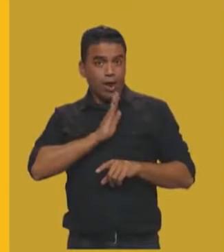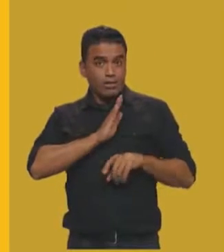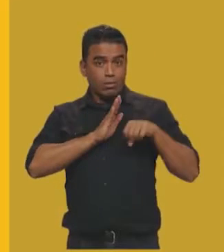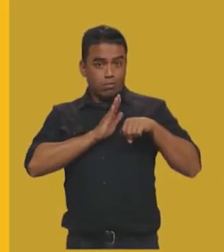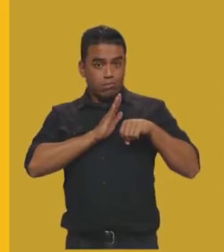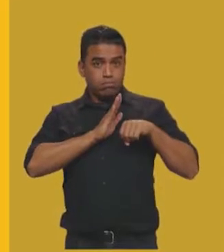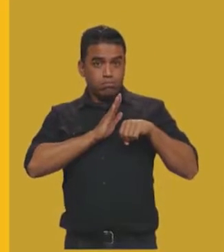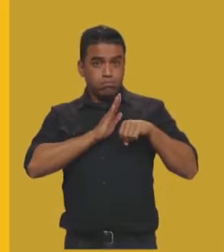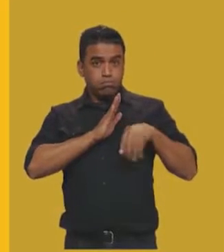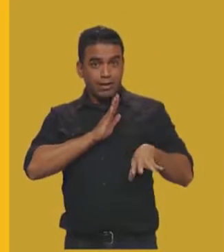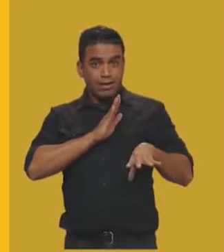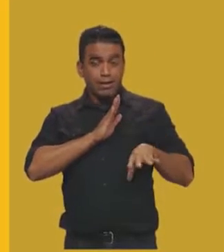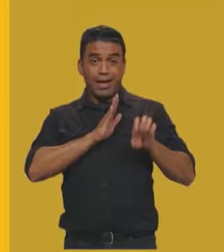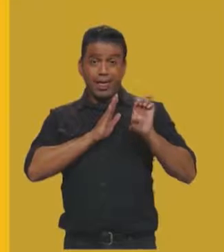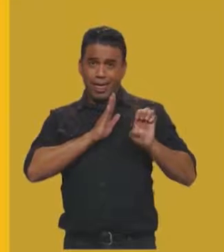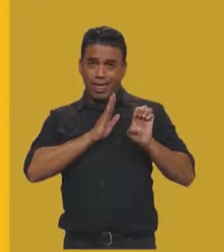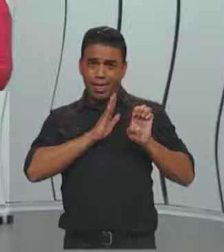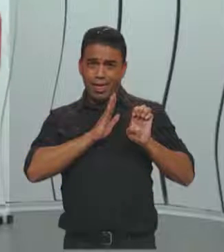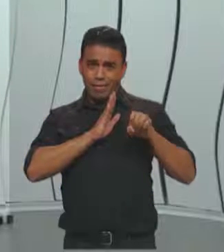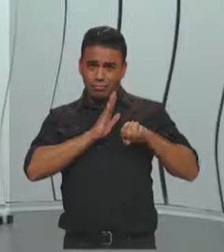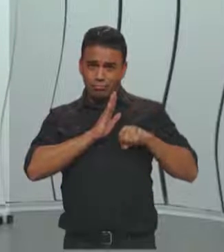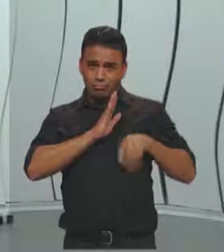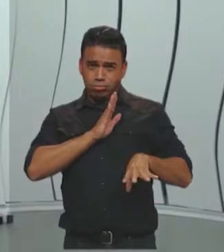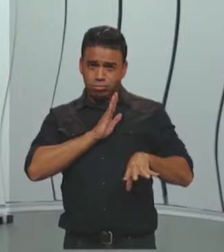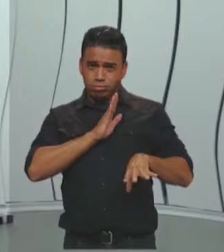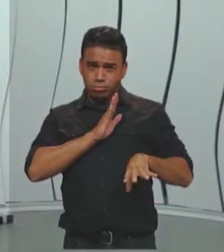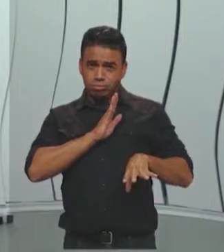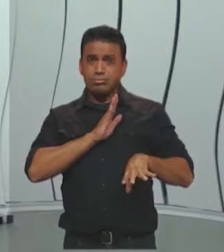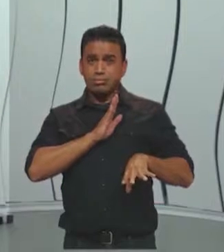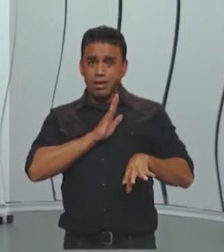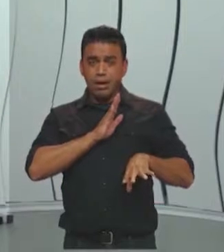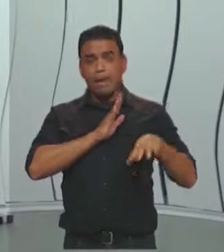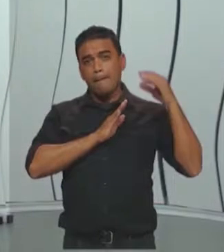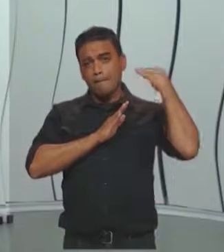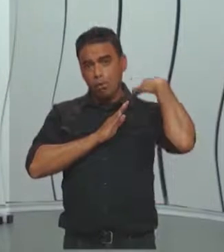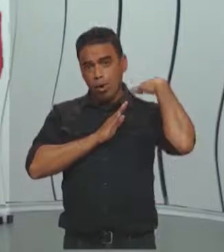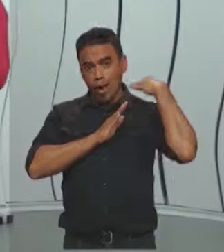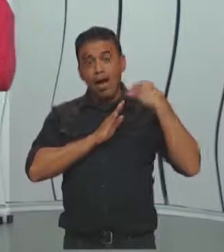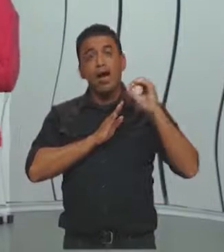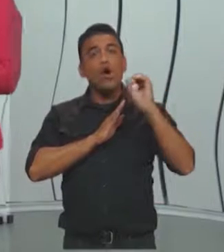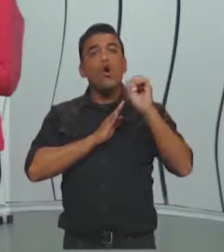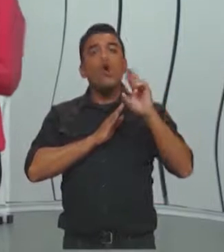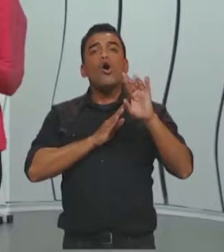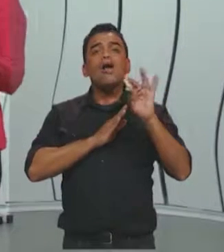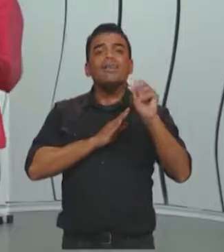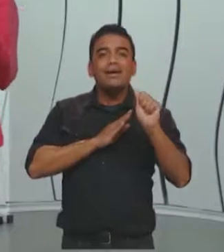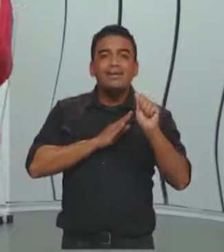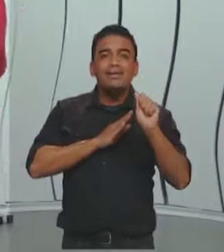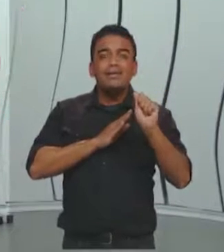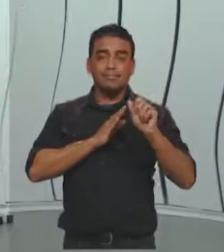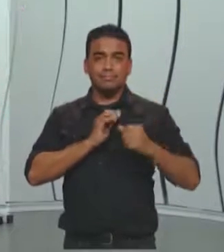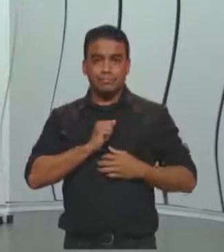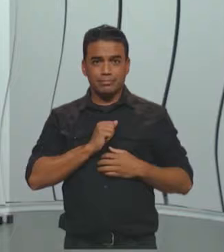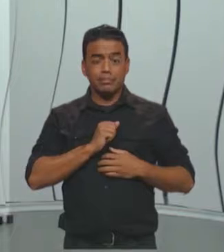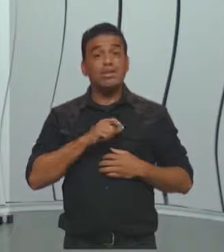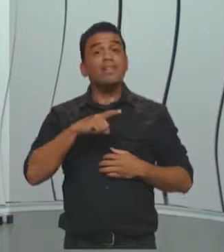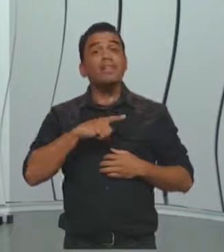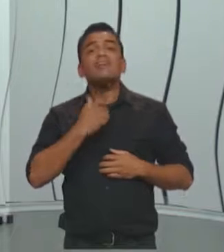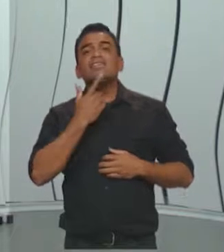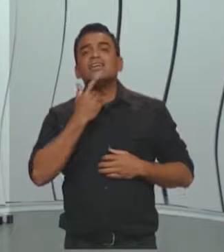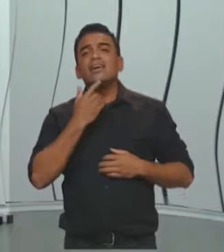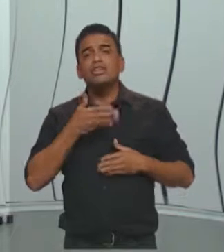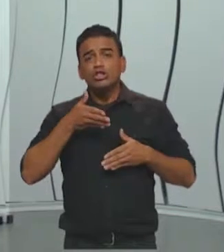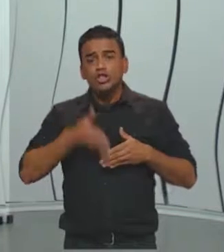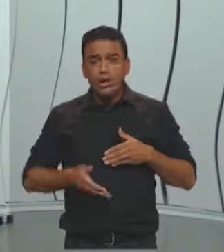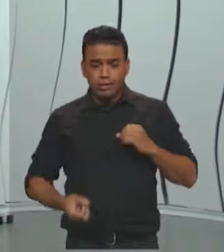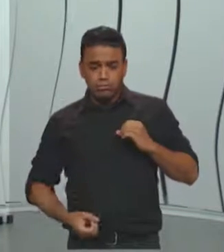sai pelas artérias. Artéria pulmonar, artéria aorta. E nós temos o sangue que